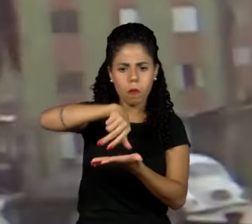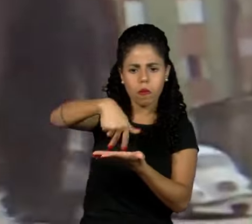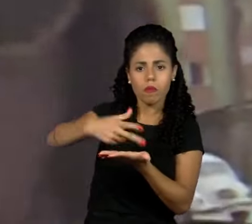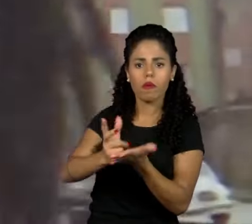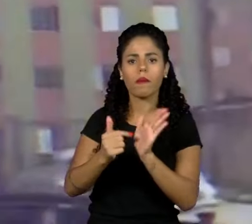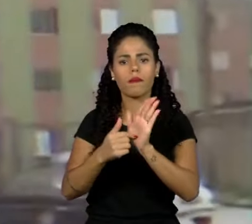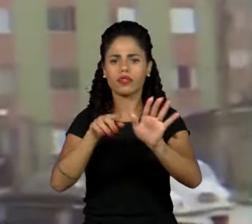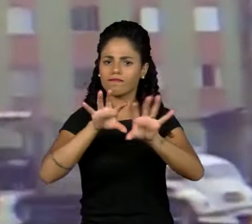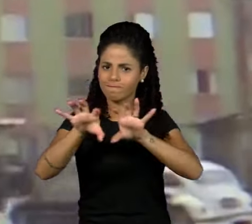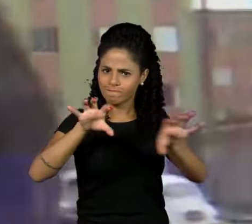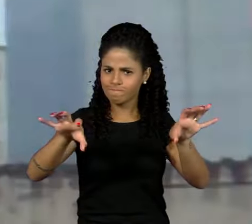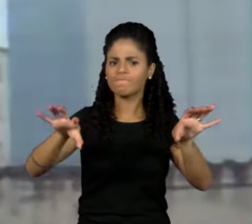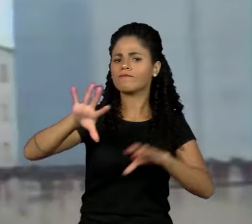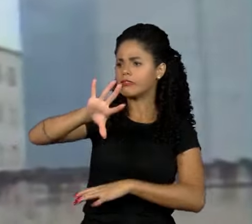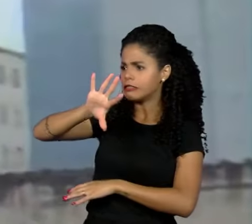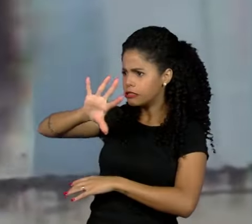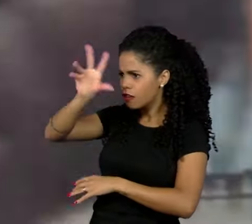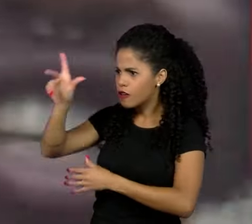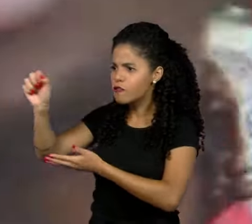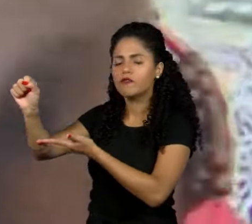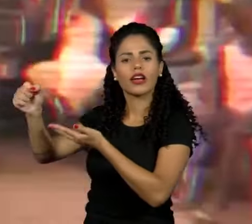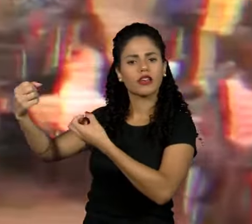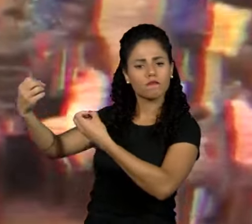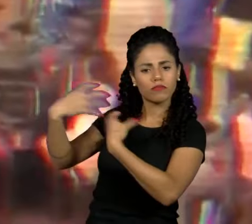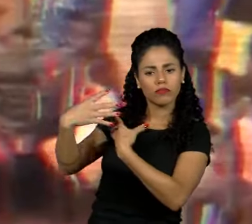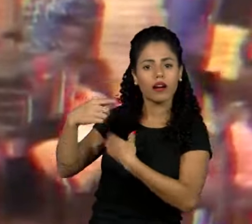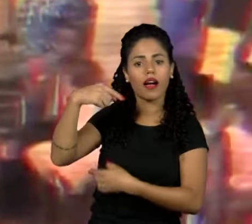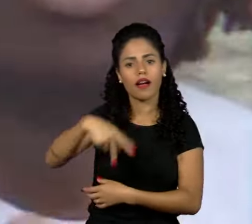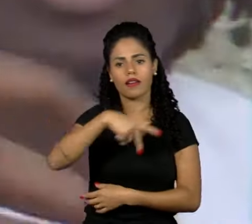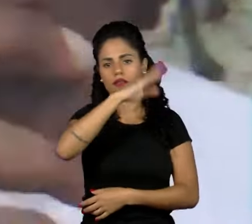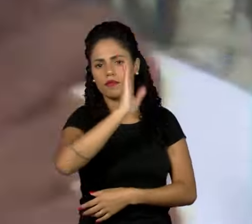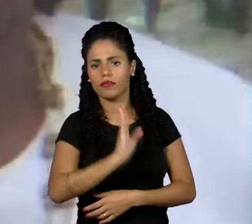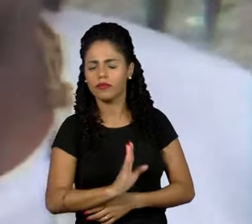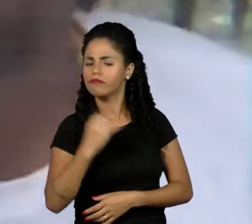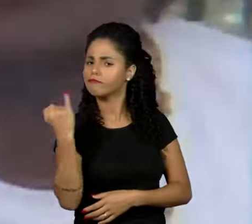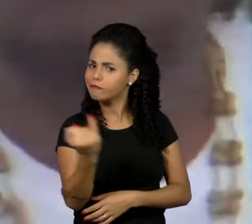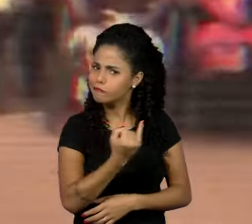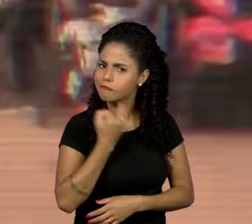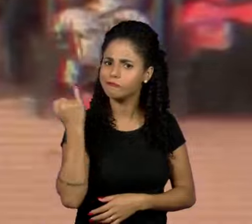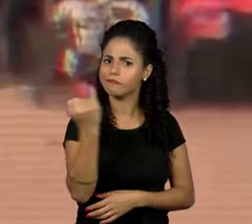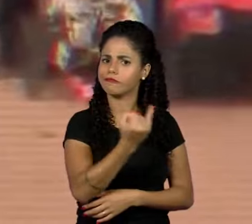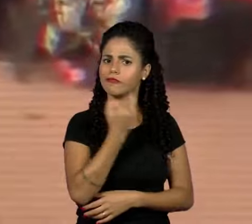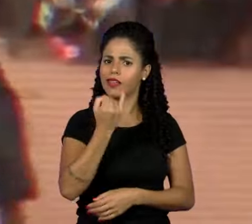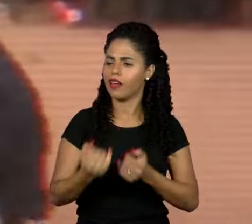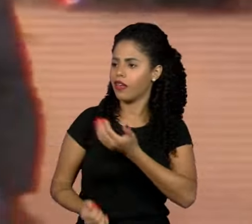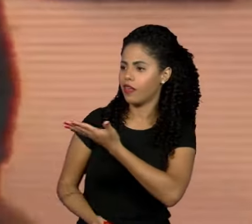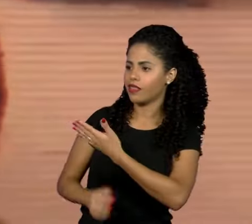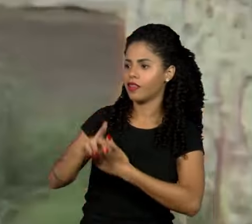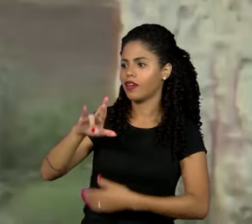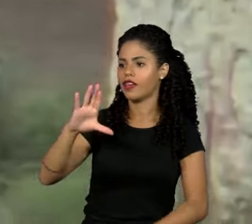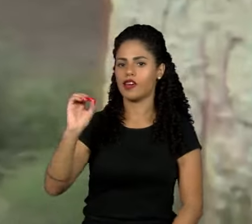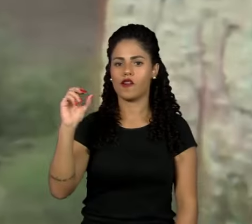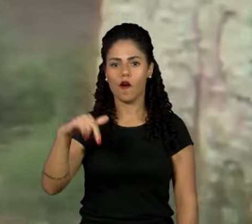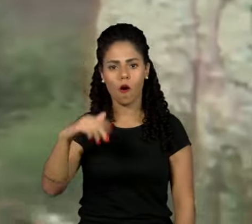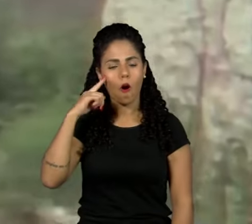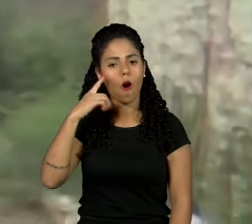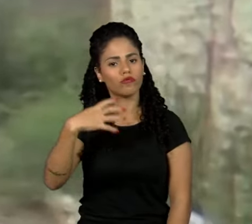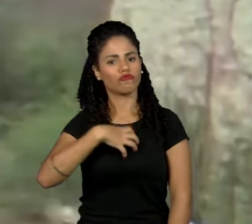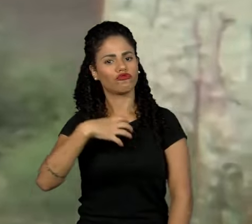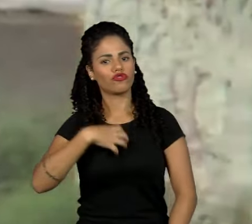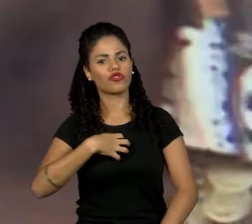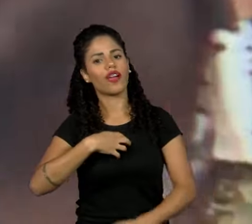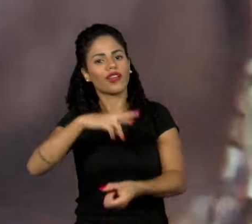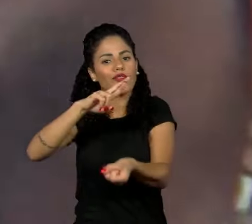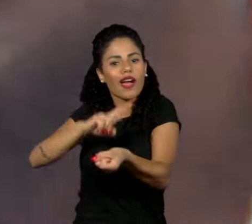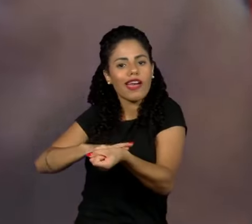influência africana que existe nas nossas vidas. É importante que o trabalho que o Rincon faz, por exemplo, de trazer, fala, existem ritmos aqui, a